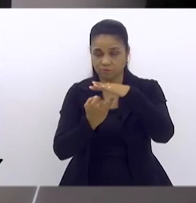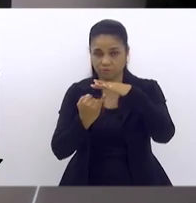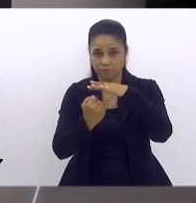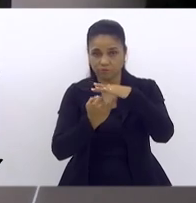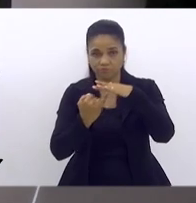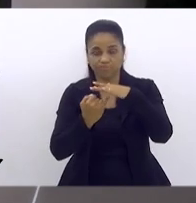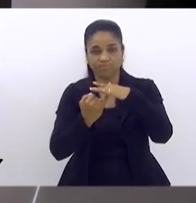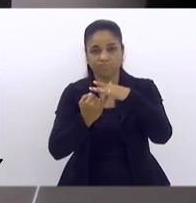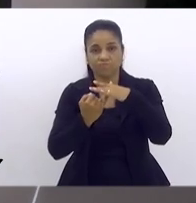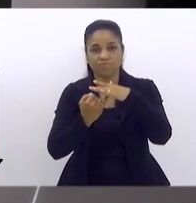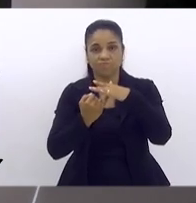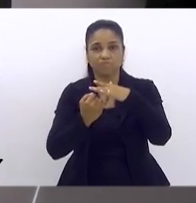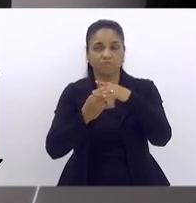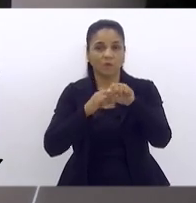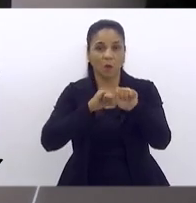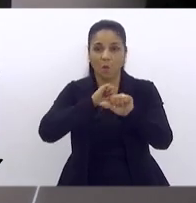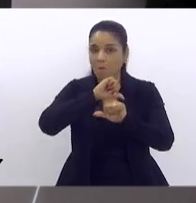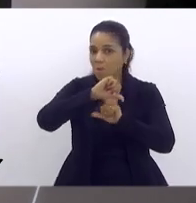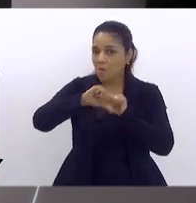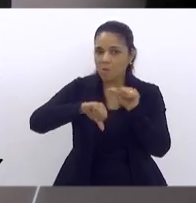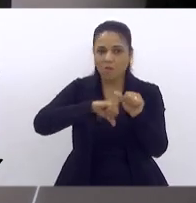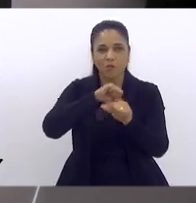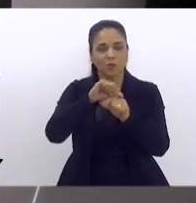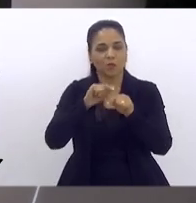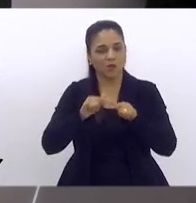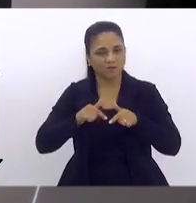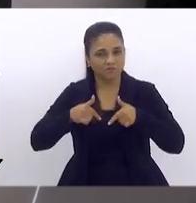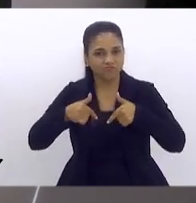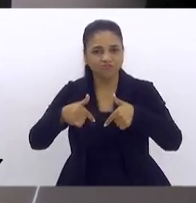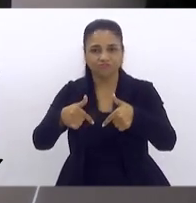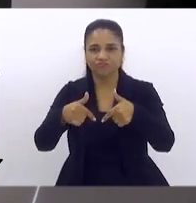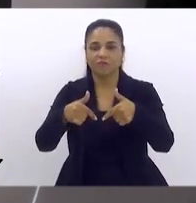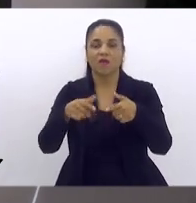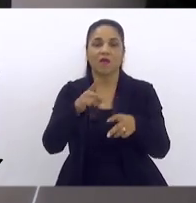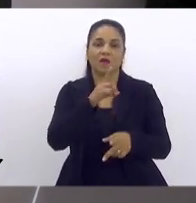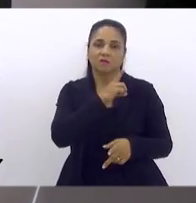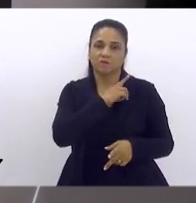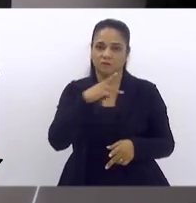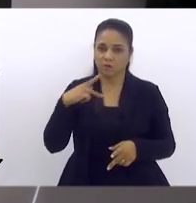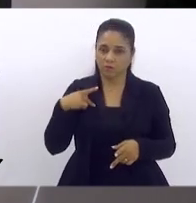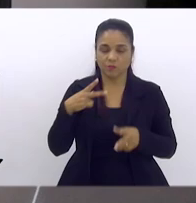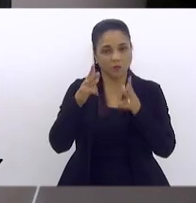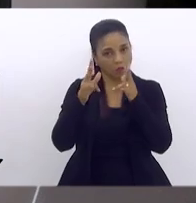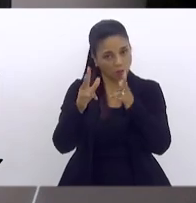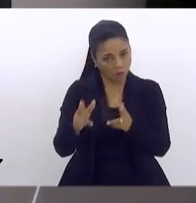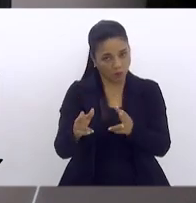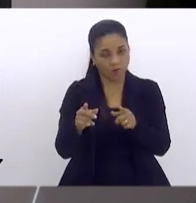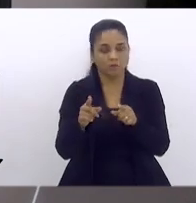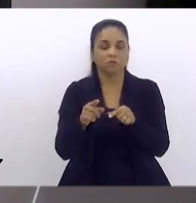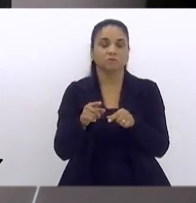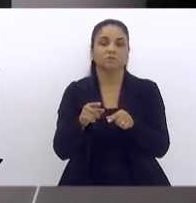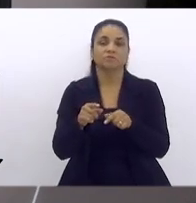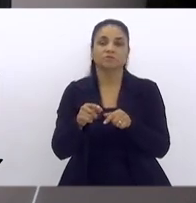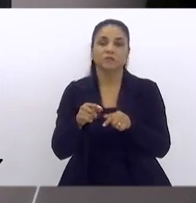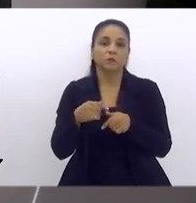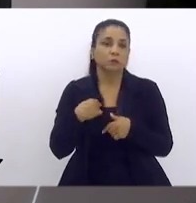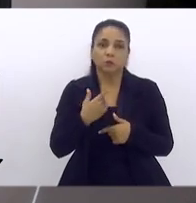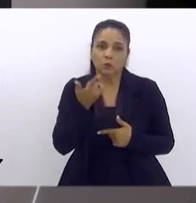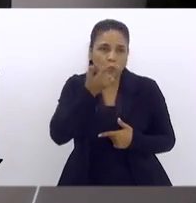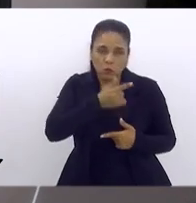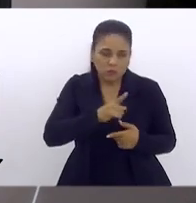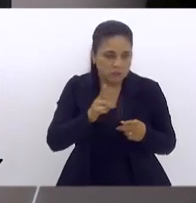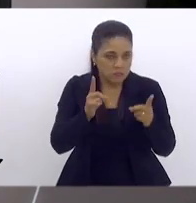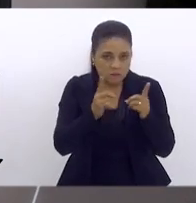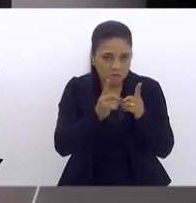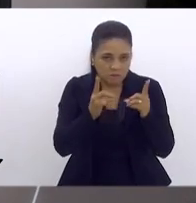revolucionário né a sua forma de atuar e a defensoria também não ficou foi diferente a gente não conseguia atender os